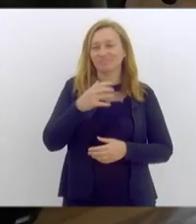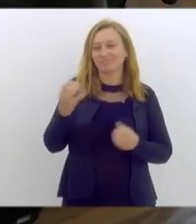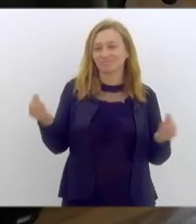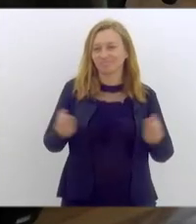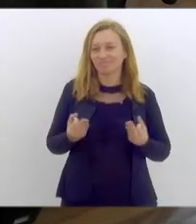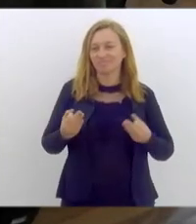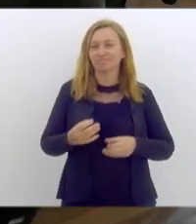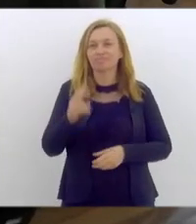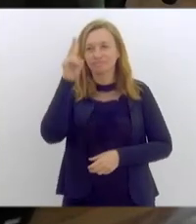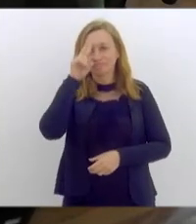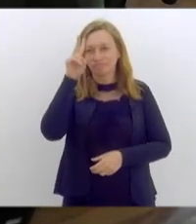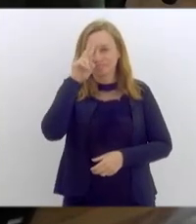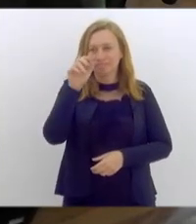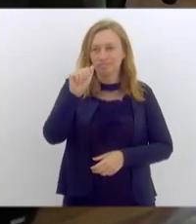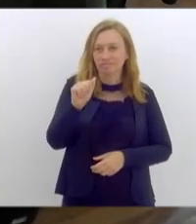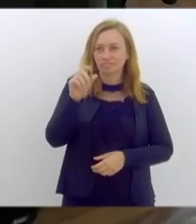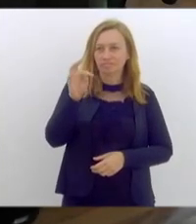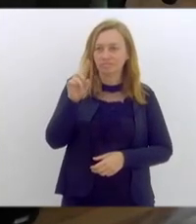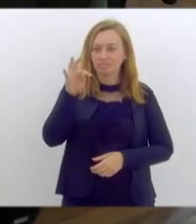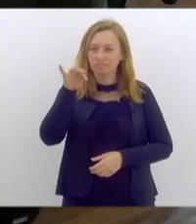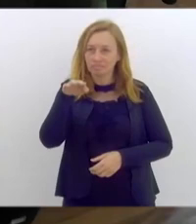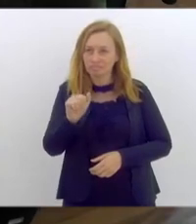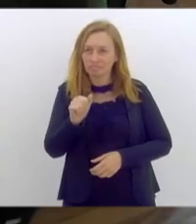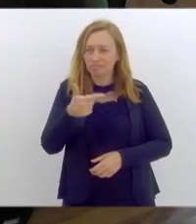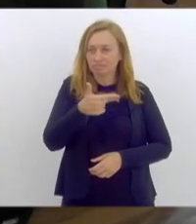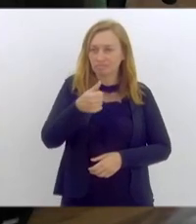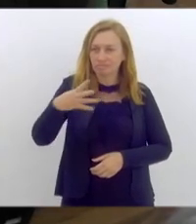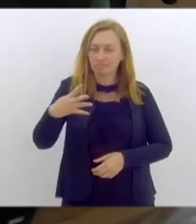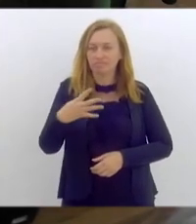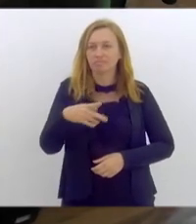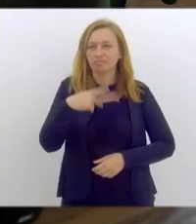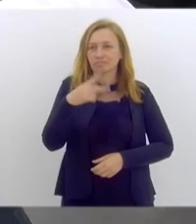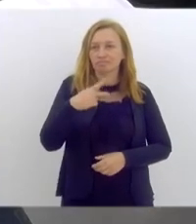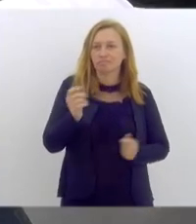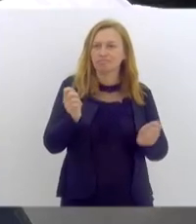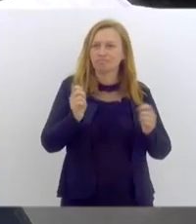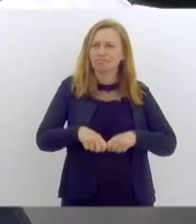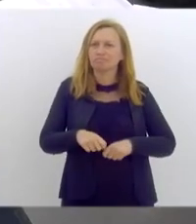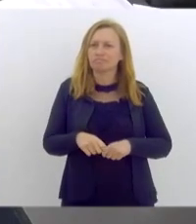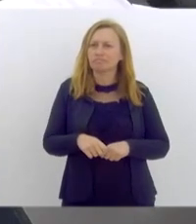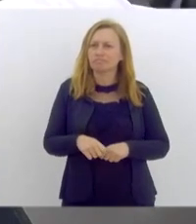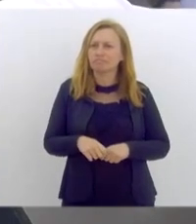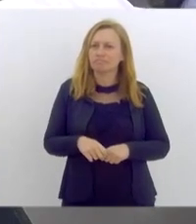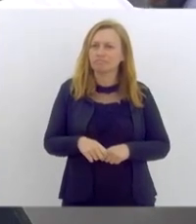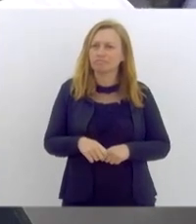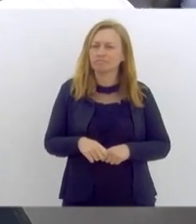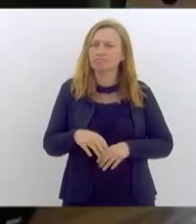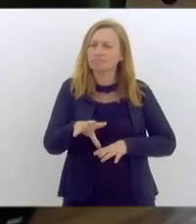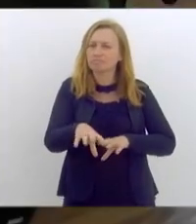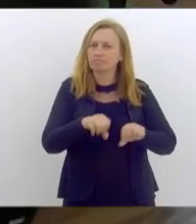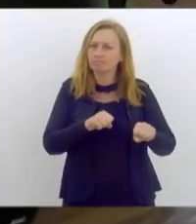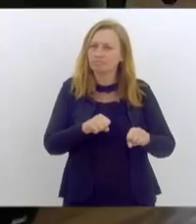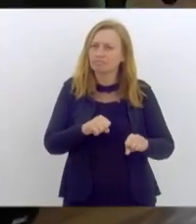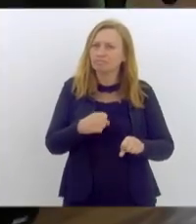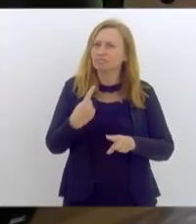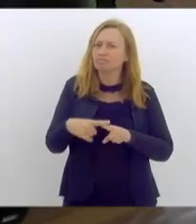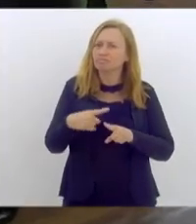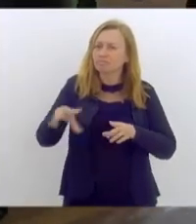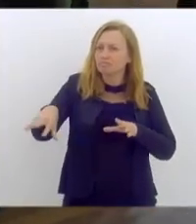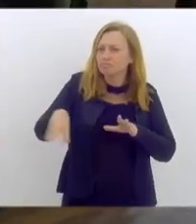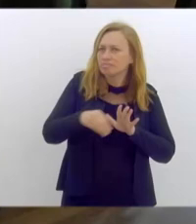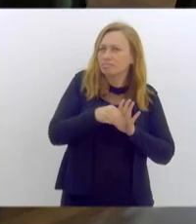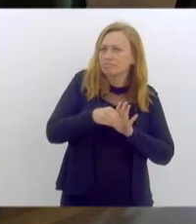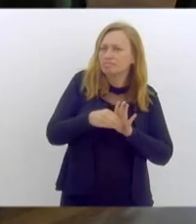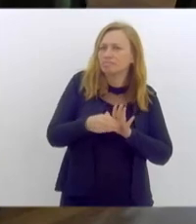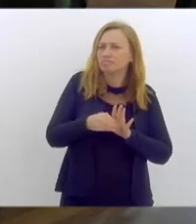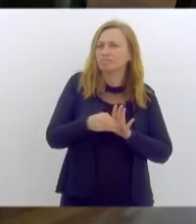lembra da aditiva 14 que falava sobre a capacitação formação Por que que a gente não aglutina com